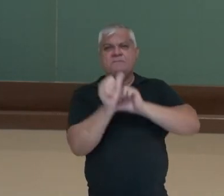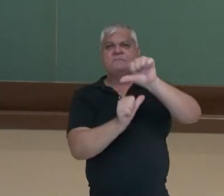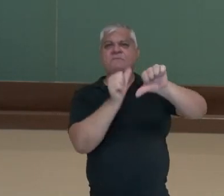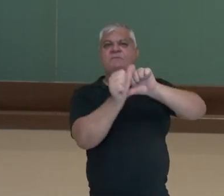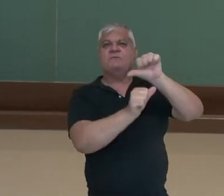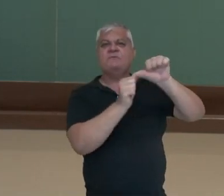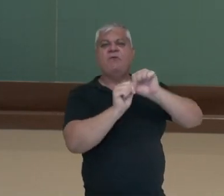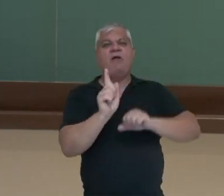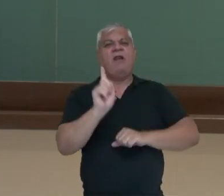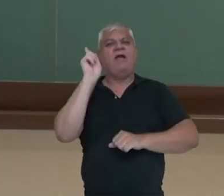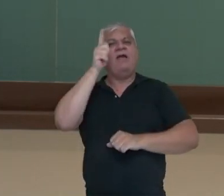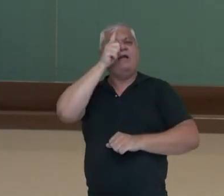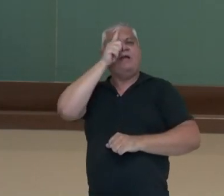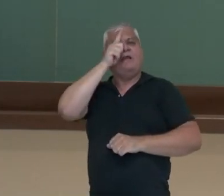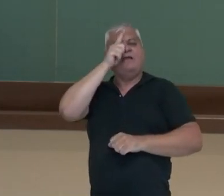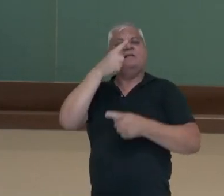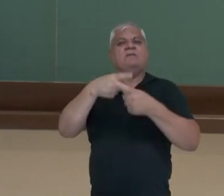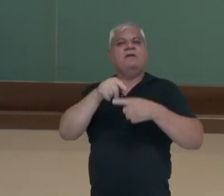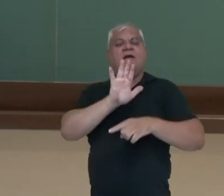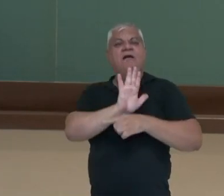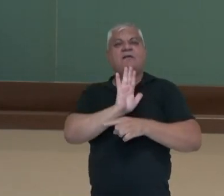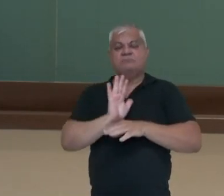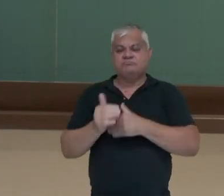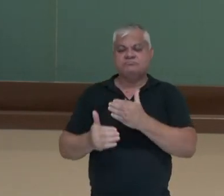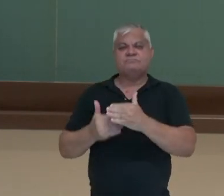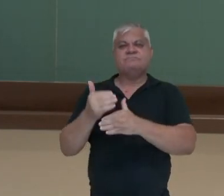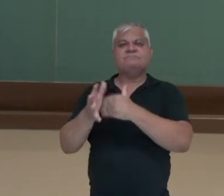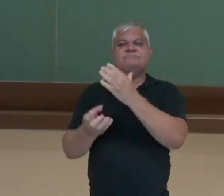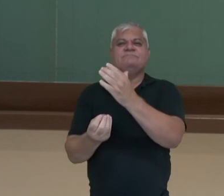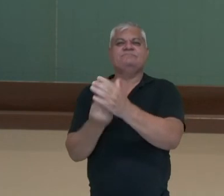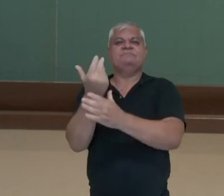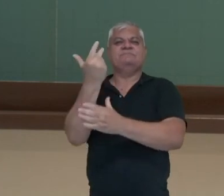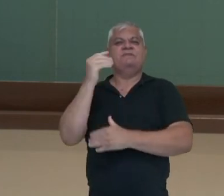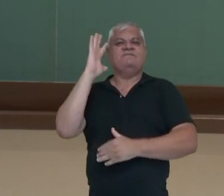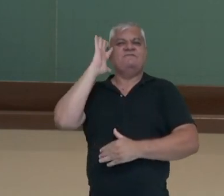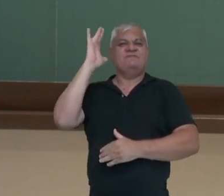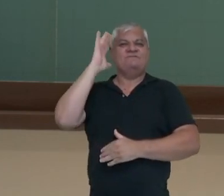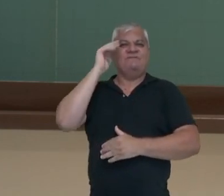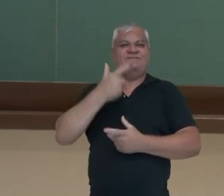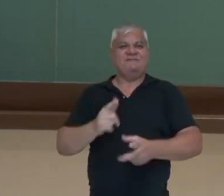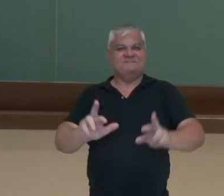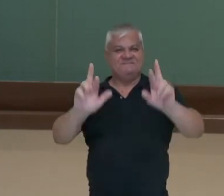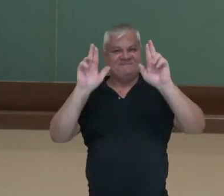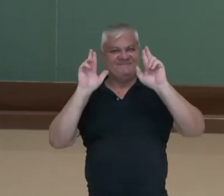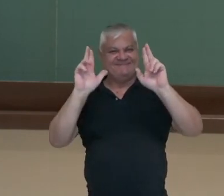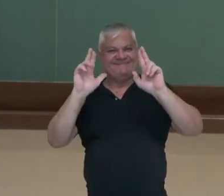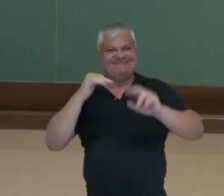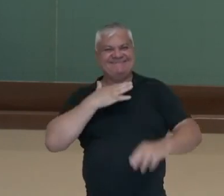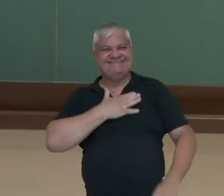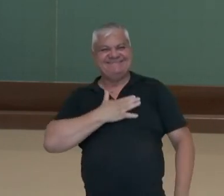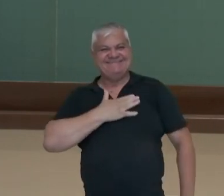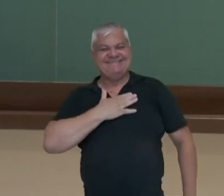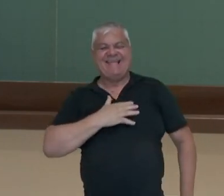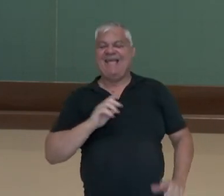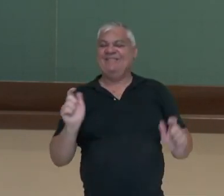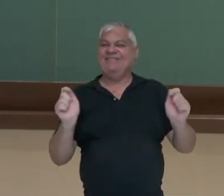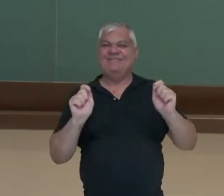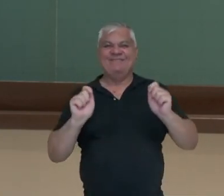que propiciaram aí, que ajudaram o nascimento da filosofia. Eu espero que vocês tenham gostado,